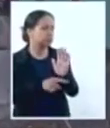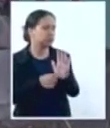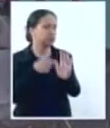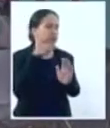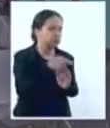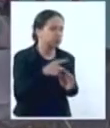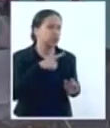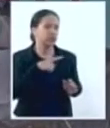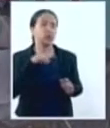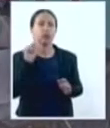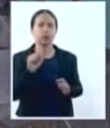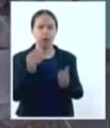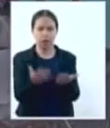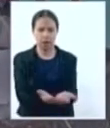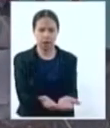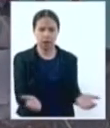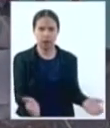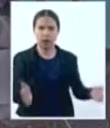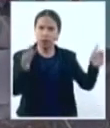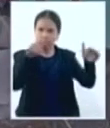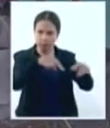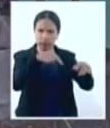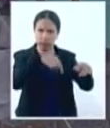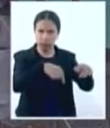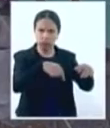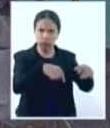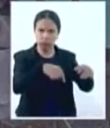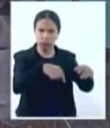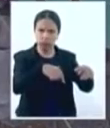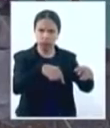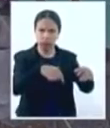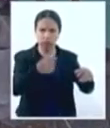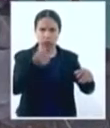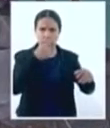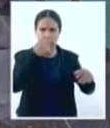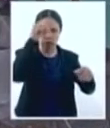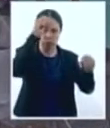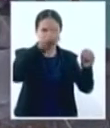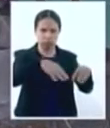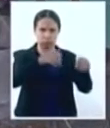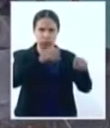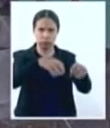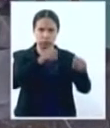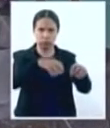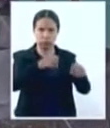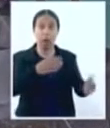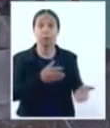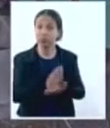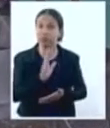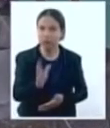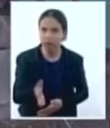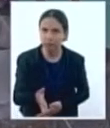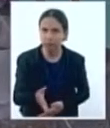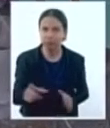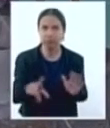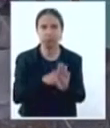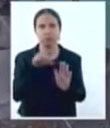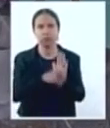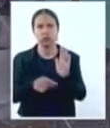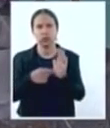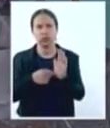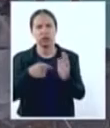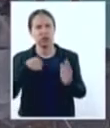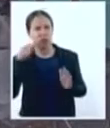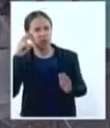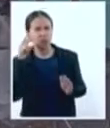caixa receptora, esse projeto aqui também foi amplamente aprovado aqui na Câmara. Uma questão que eu vi aqui de desculpa